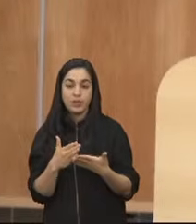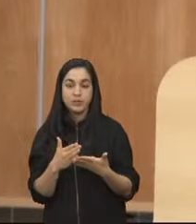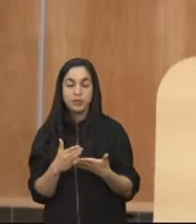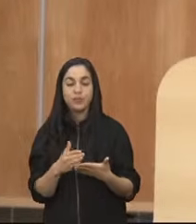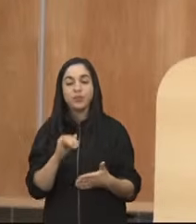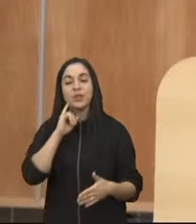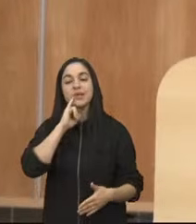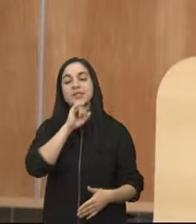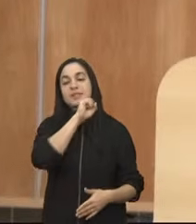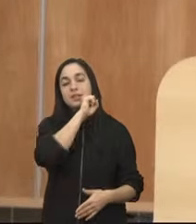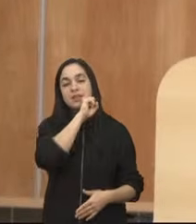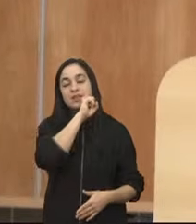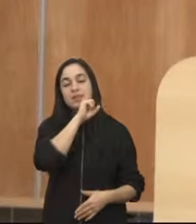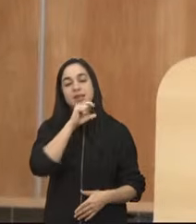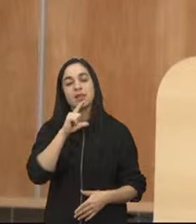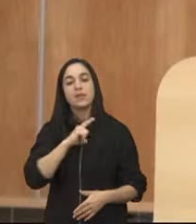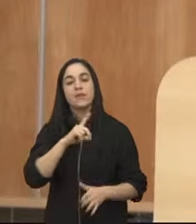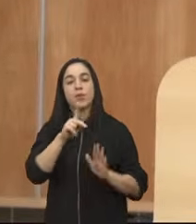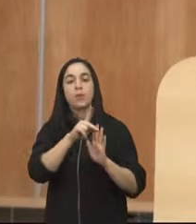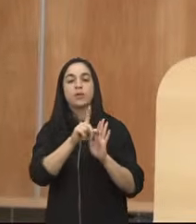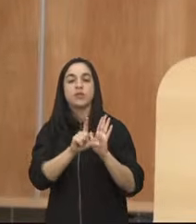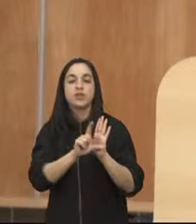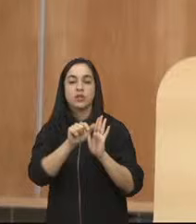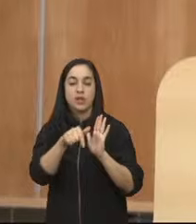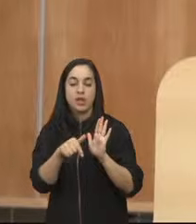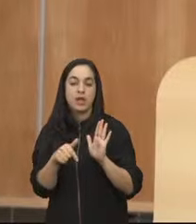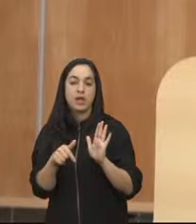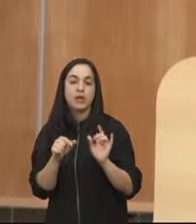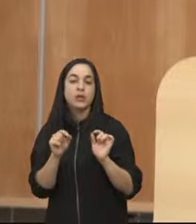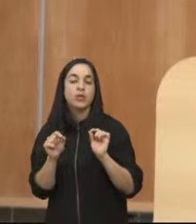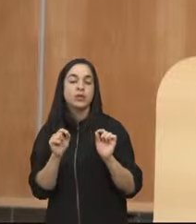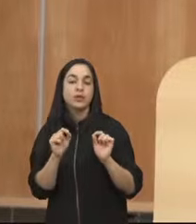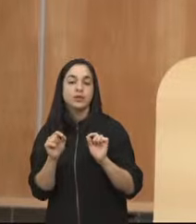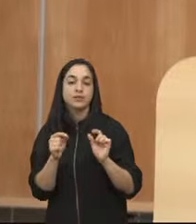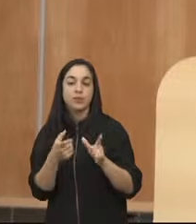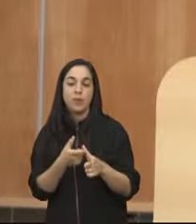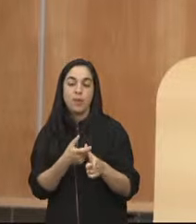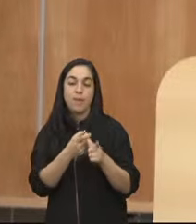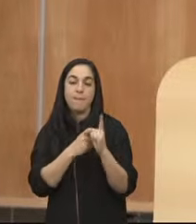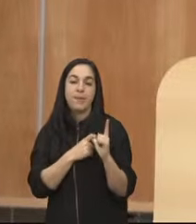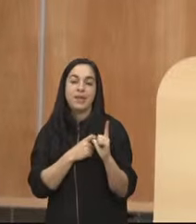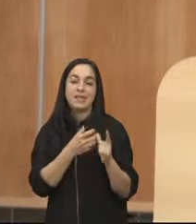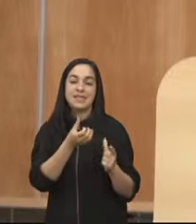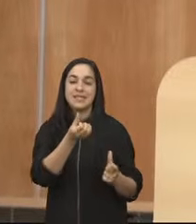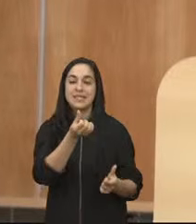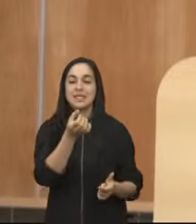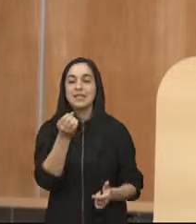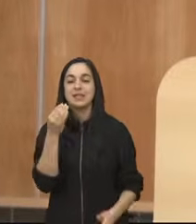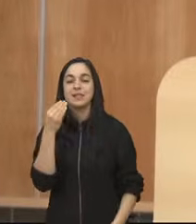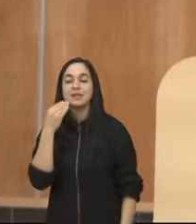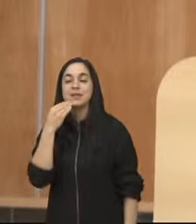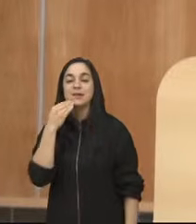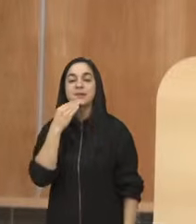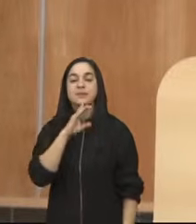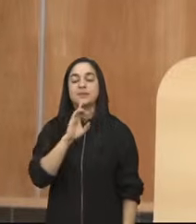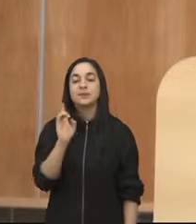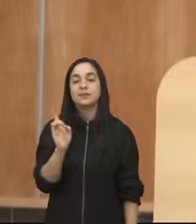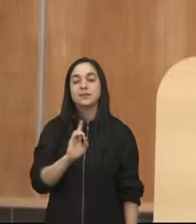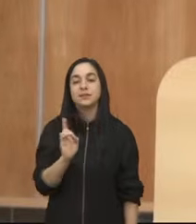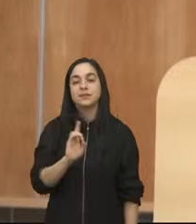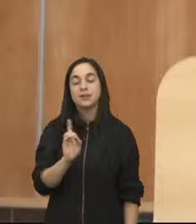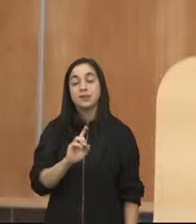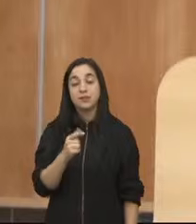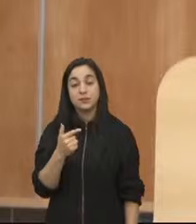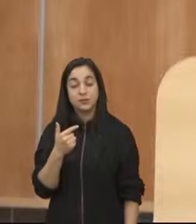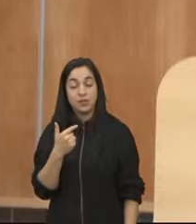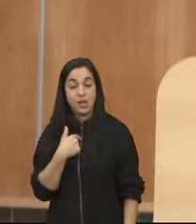ex-prefeito Isaías, veio um projeto de lei para cá, para que se fizesse um empréstimo da ordem de 60 milhões de dólares. E eu era um vereador